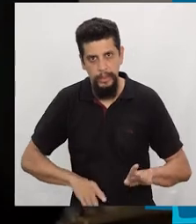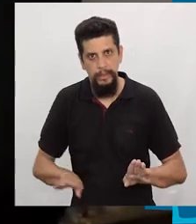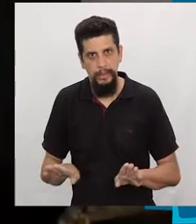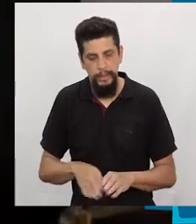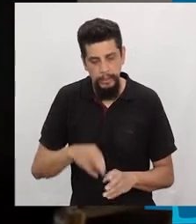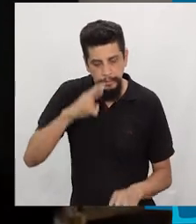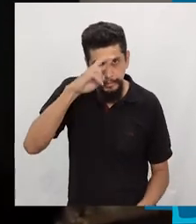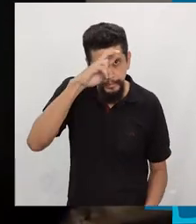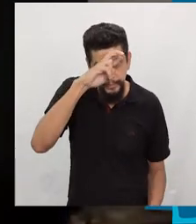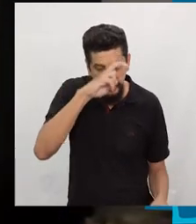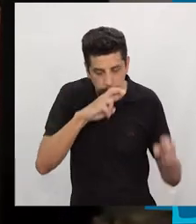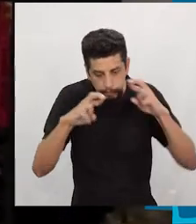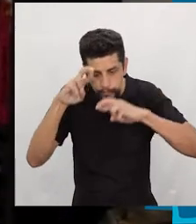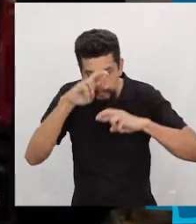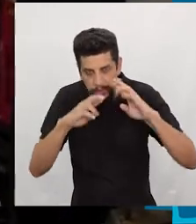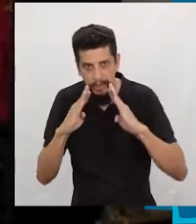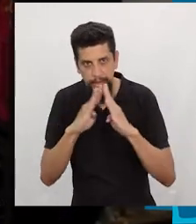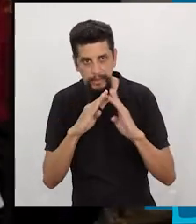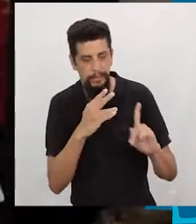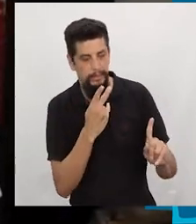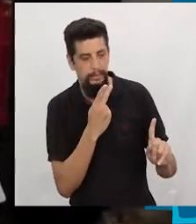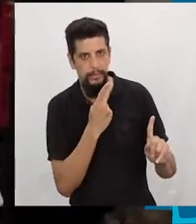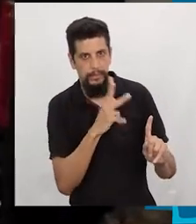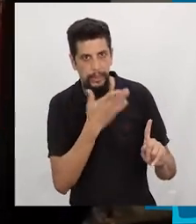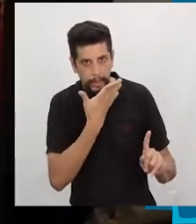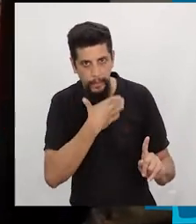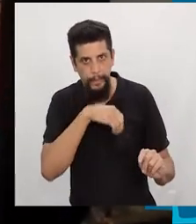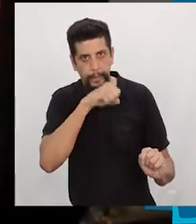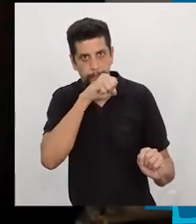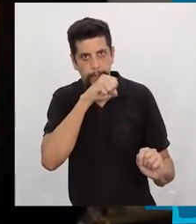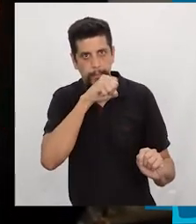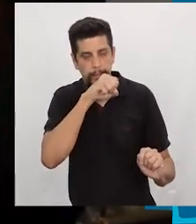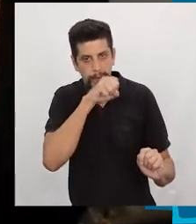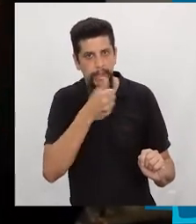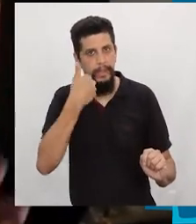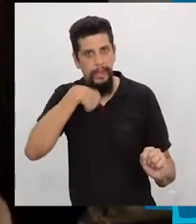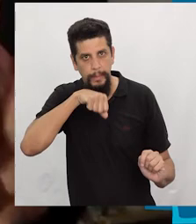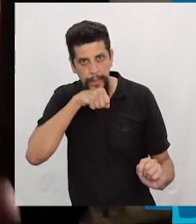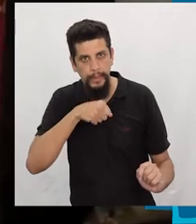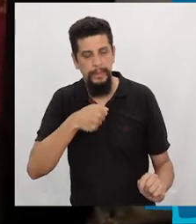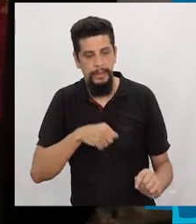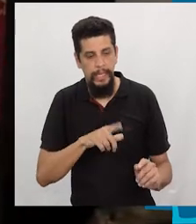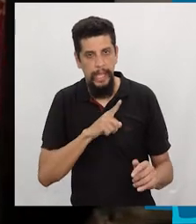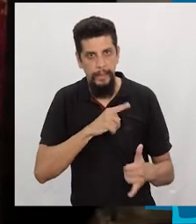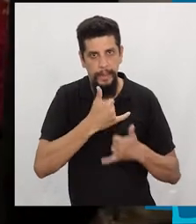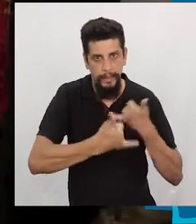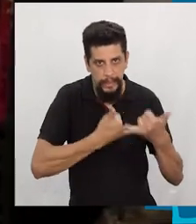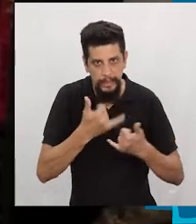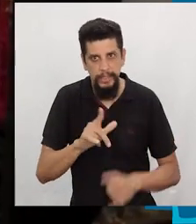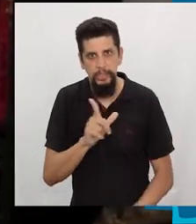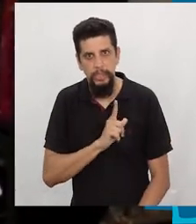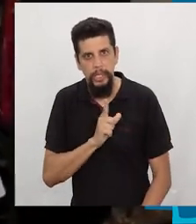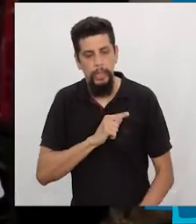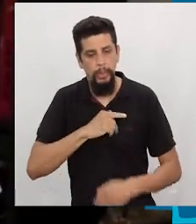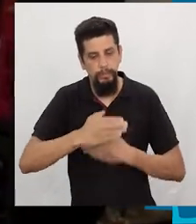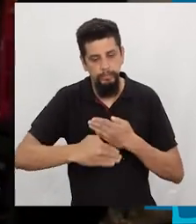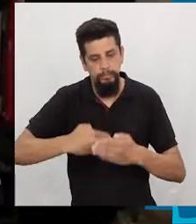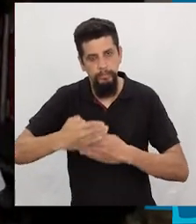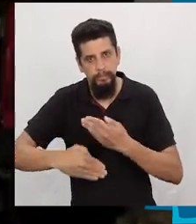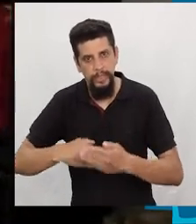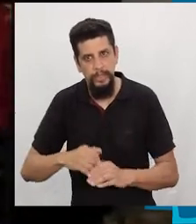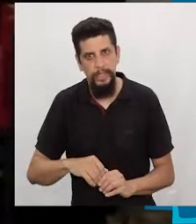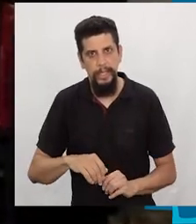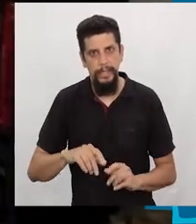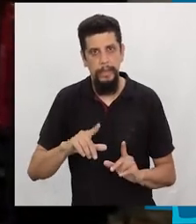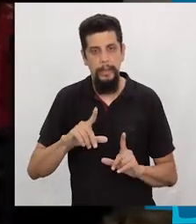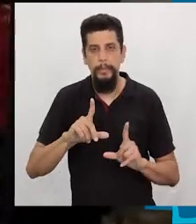de detetives na casa dos pais e dos tios e tudo mais. Era uma brincadeira que eles tinham. E isso, com o tempo, virou o